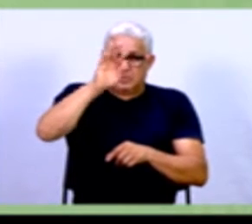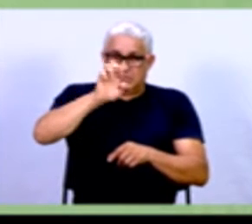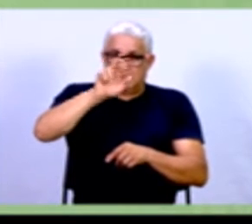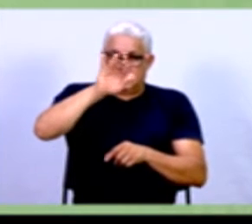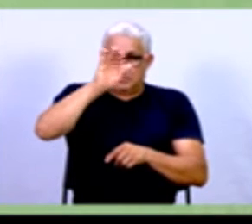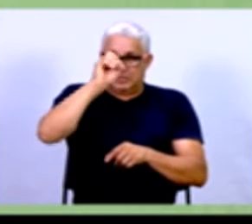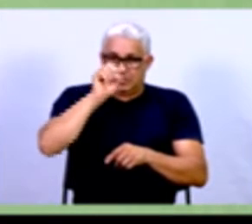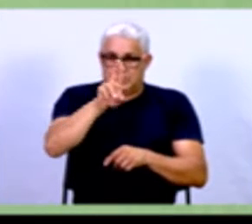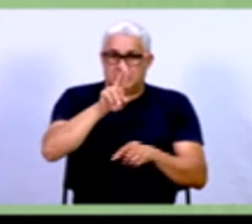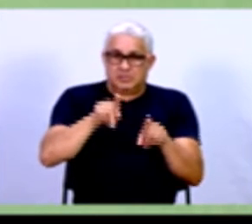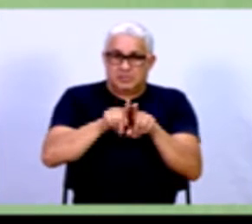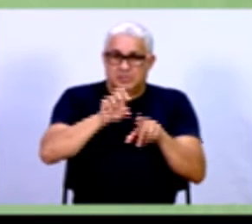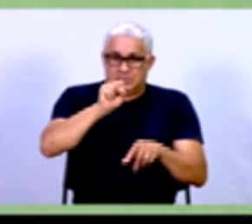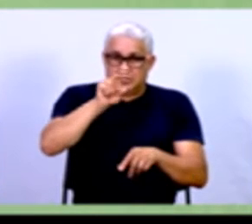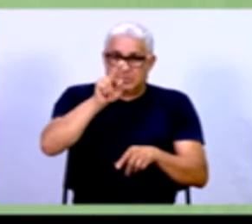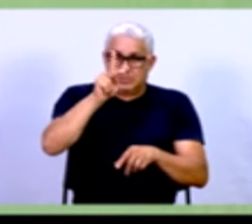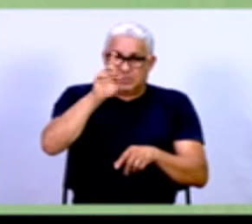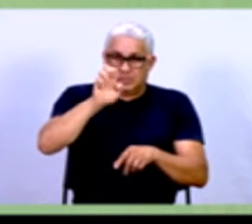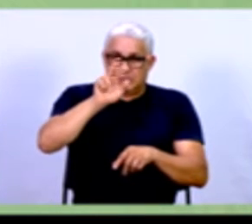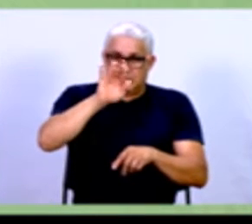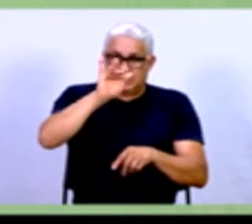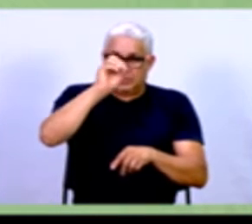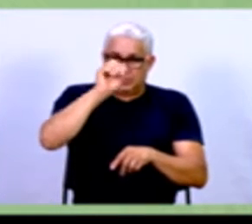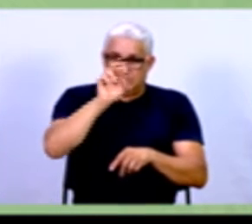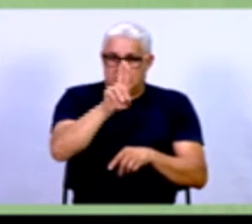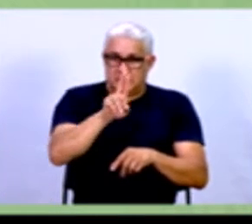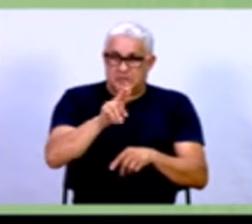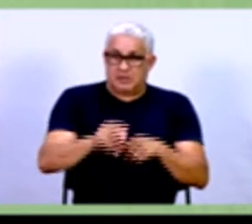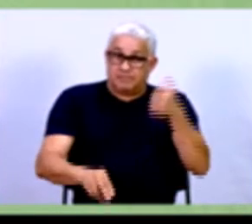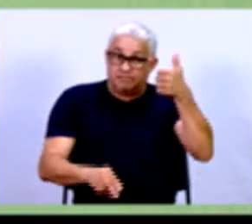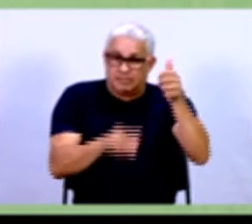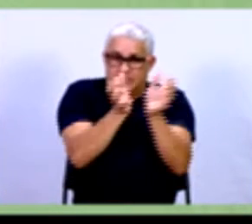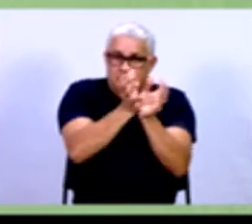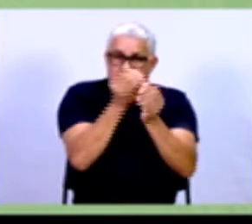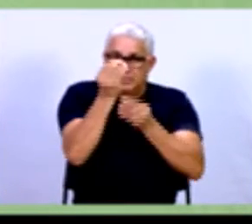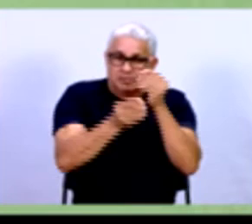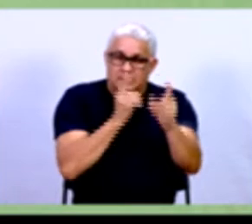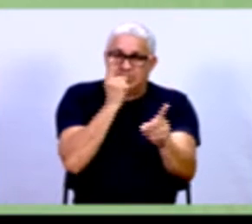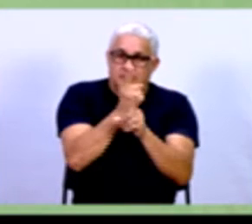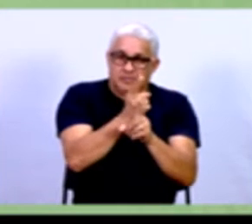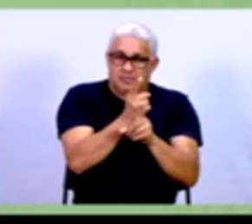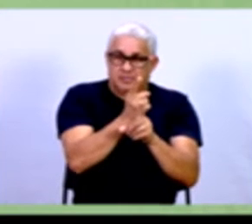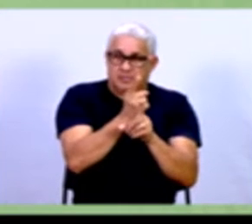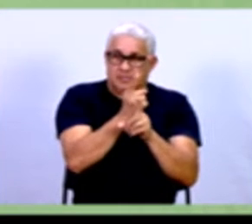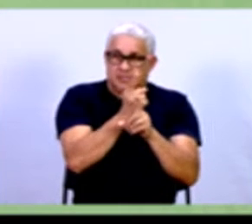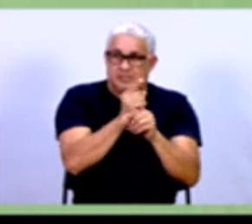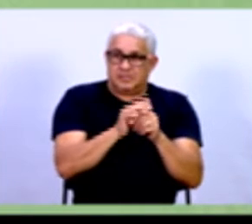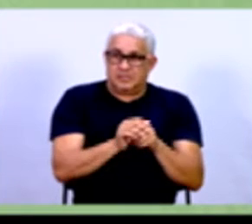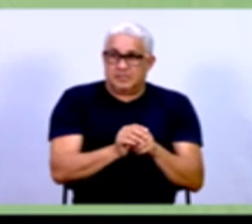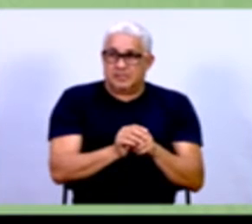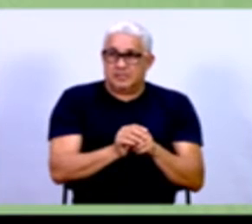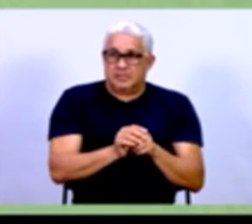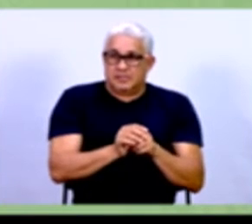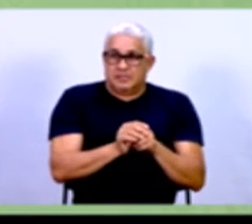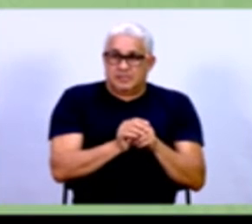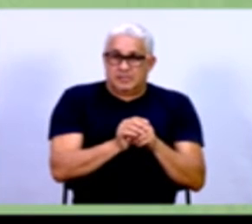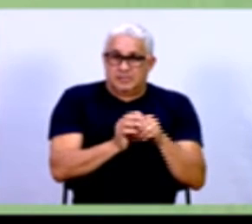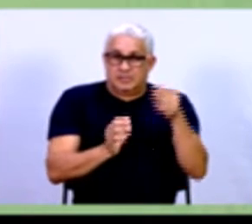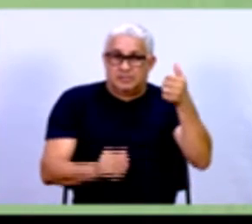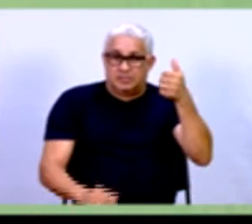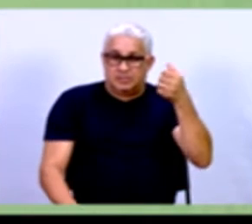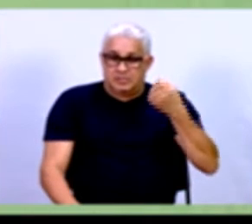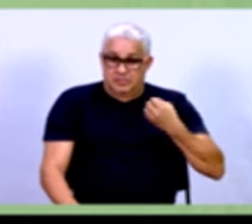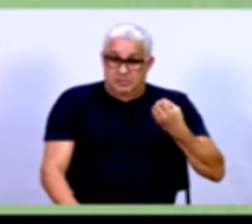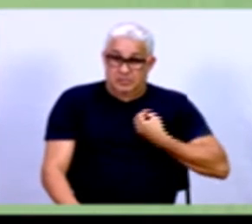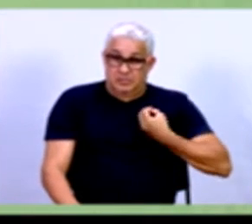nossa primeira classe, tá? Então, como que a gente acha o limite inferior? A gente pega sempre o primeiro número, o nosso